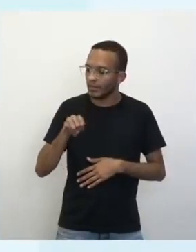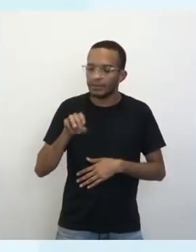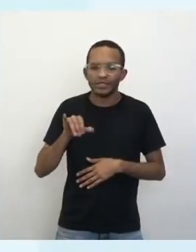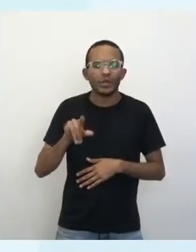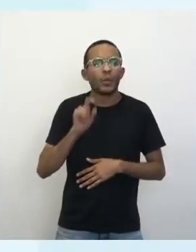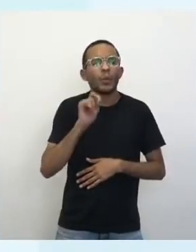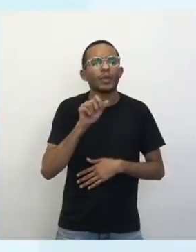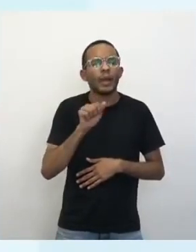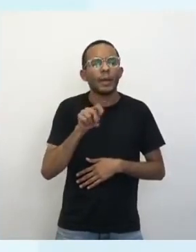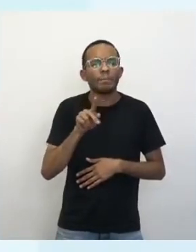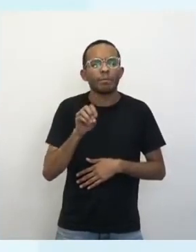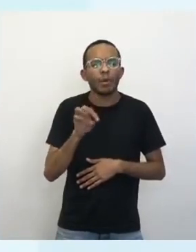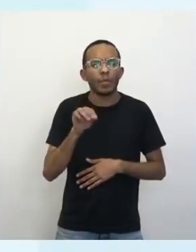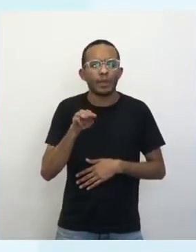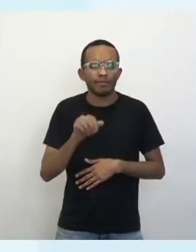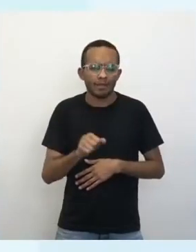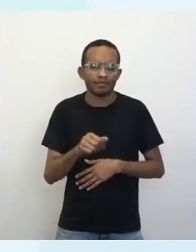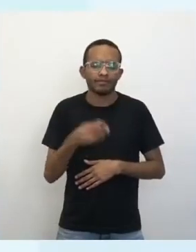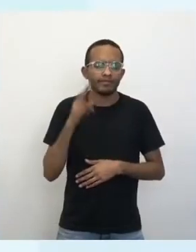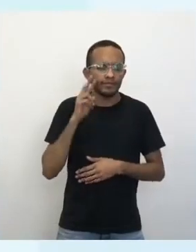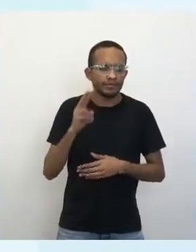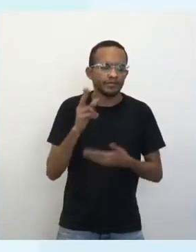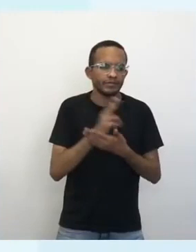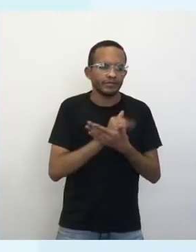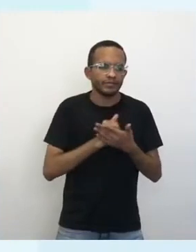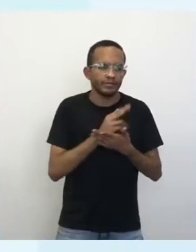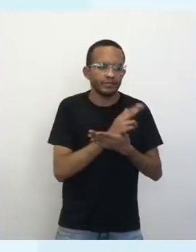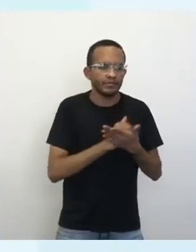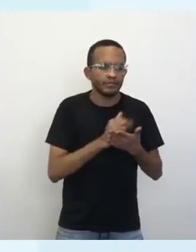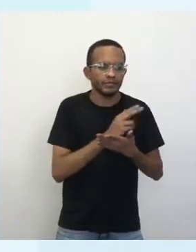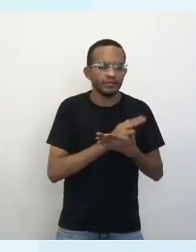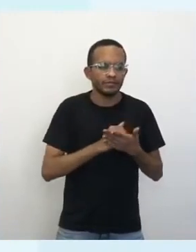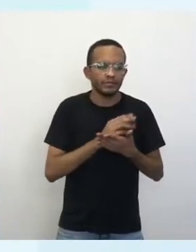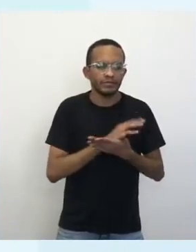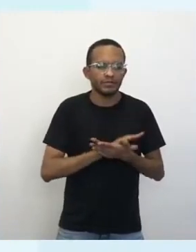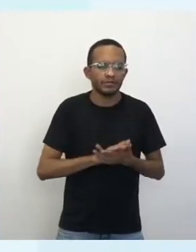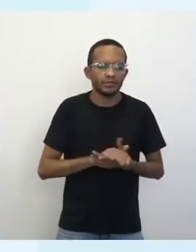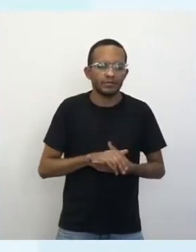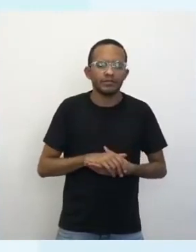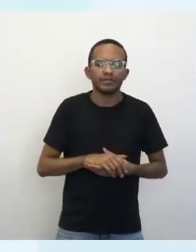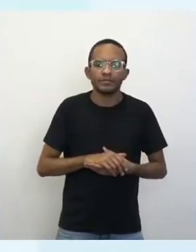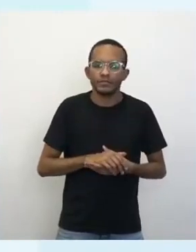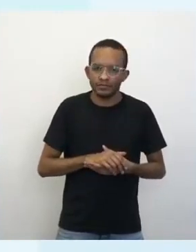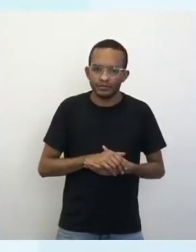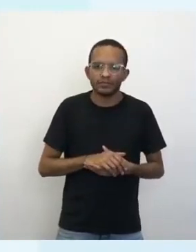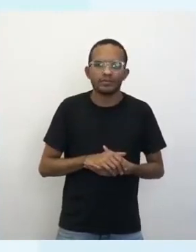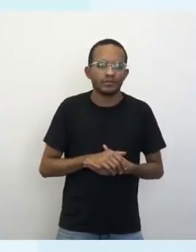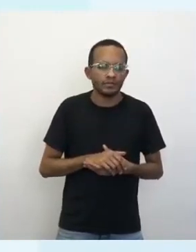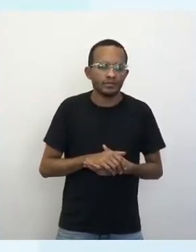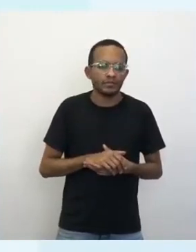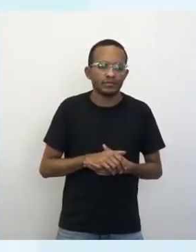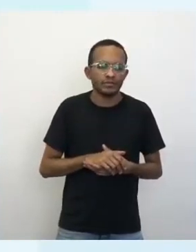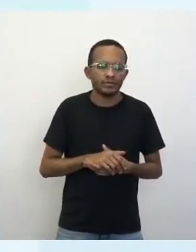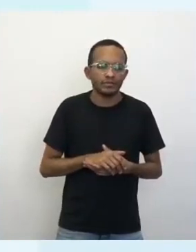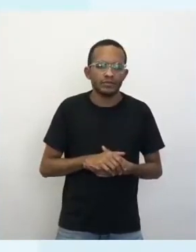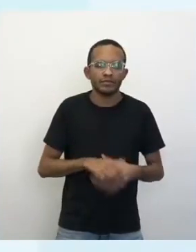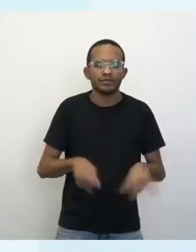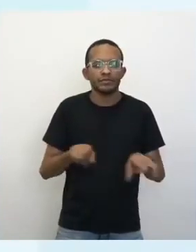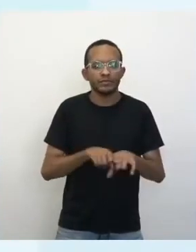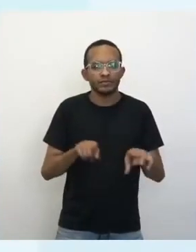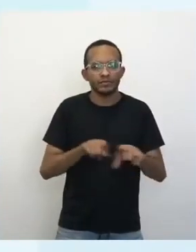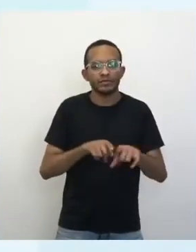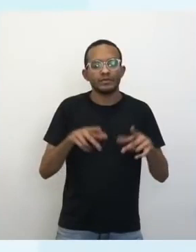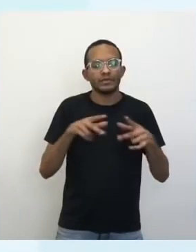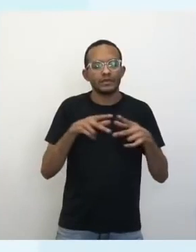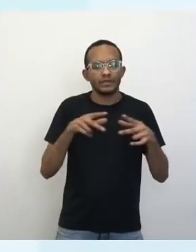da pirâmide? Então, vamos lá no desenho. Tá vendo a linha verde? Aqui à direita? A apótema da pirâmide é a linha